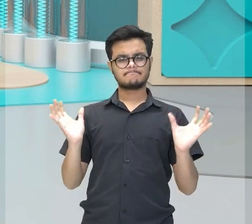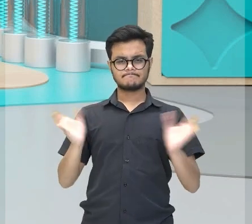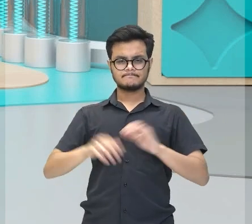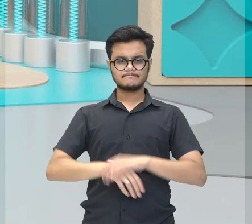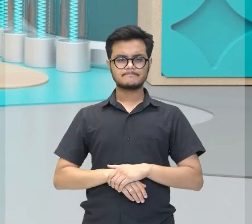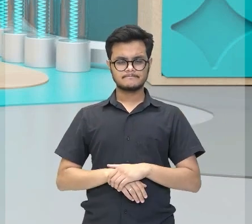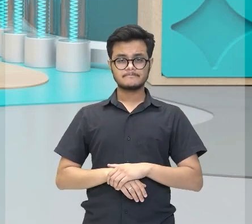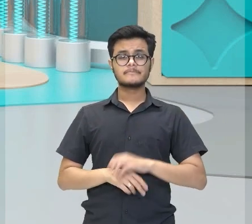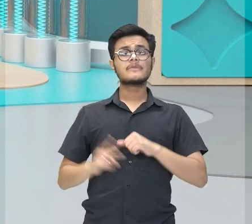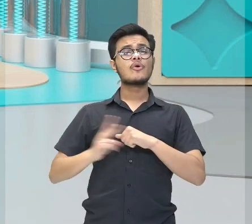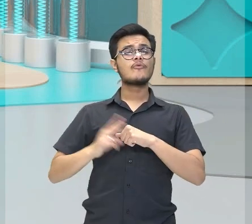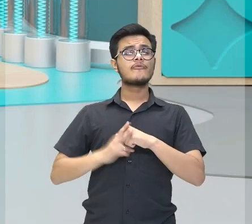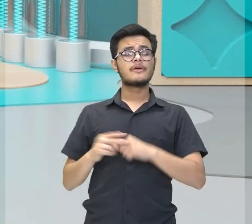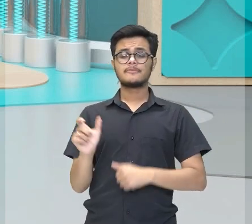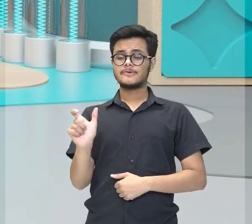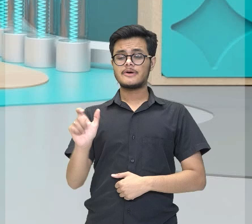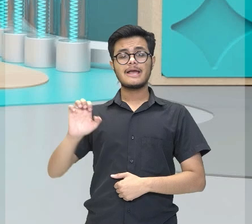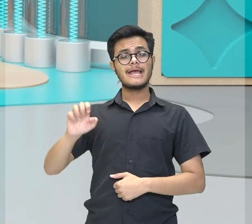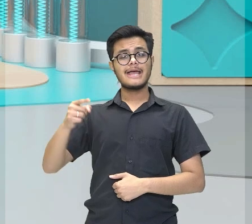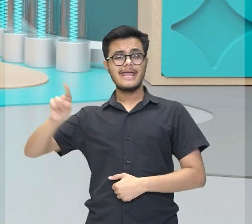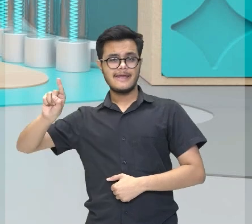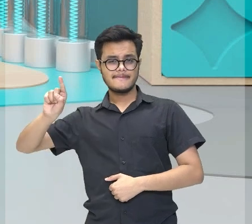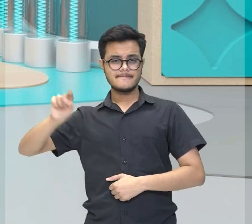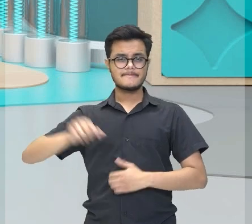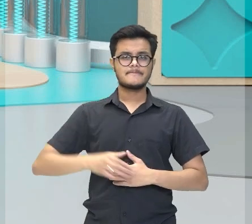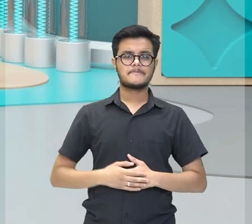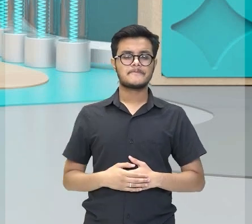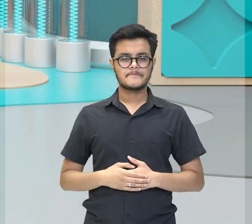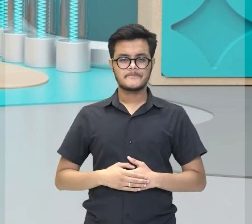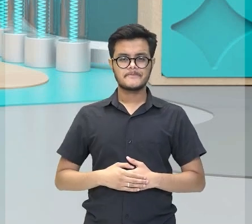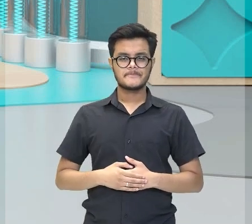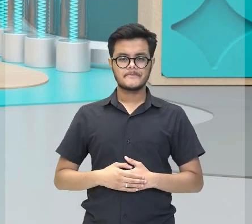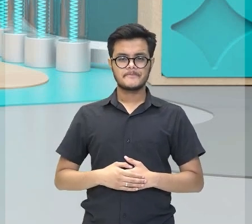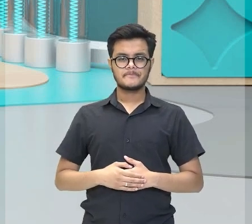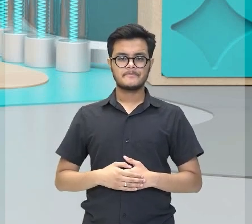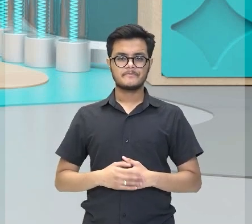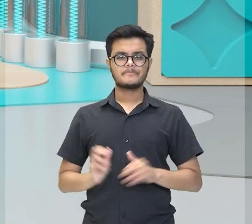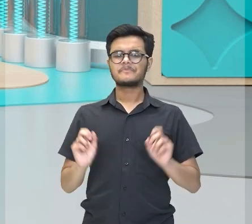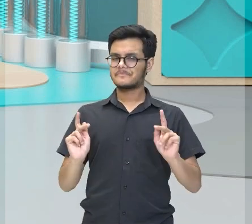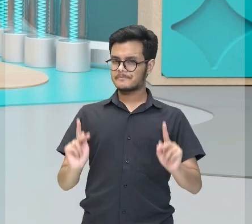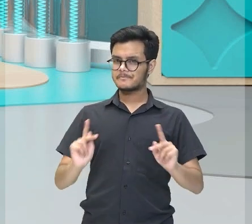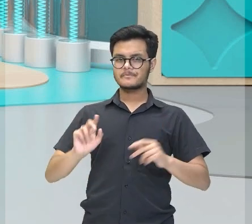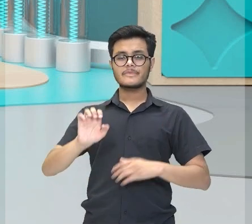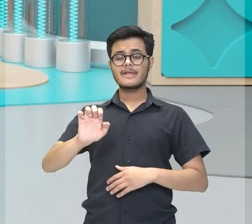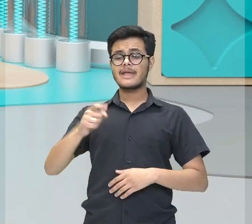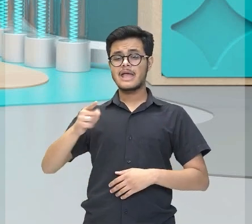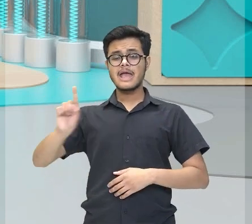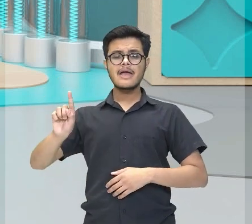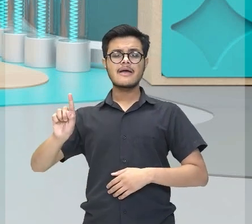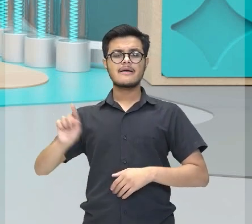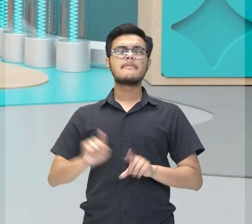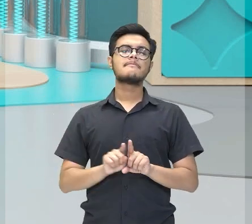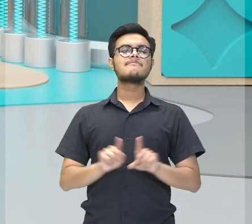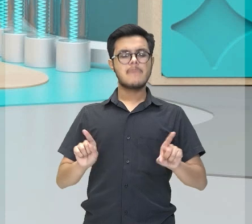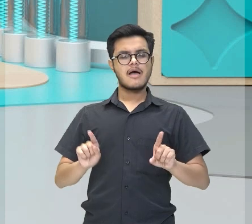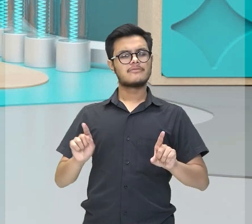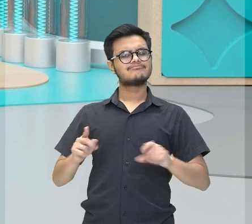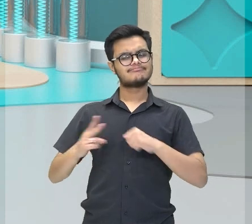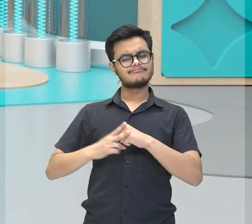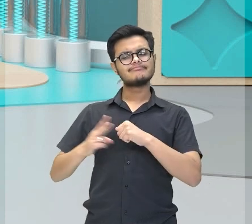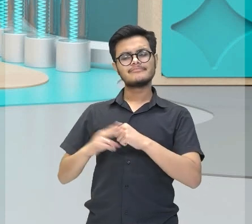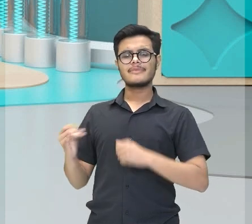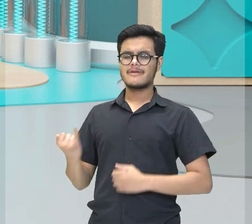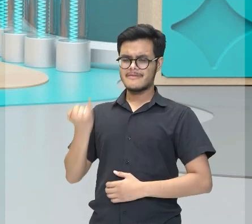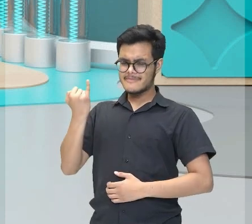a palavra destacada? É, né? É uma palavra pequenininha, mas muito importante, e ela